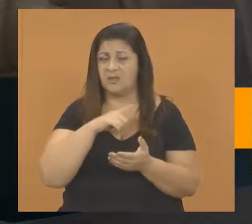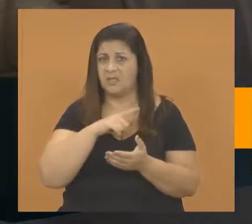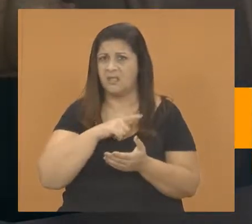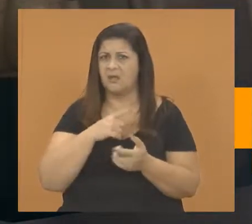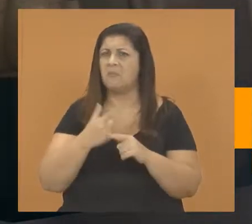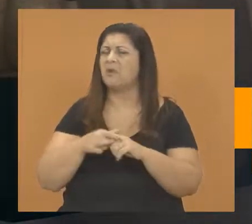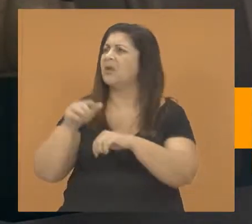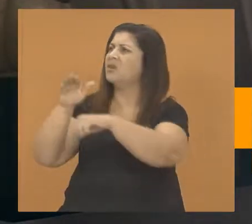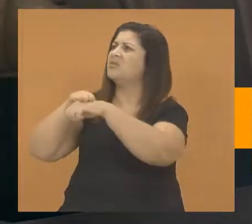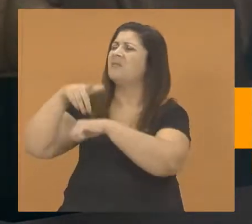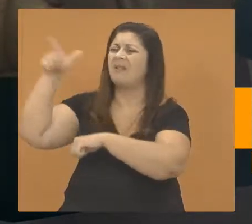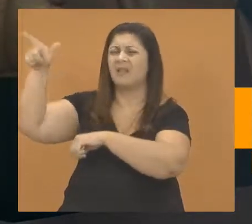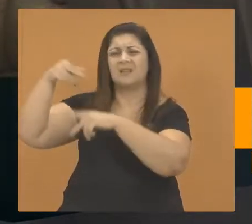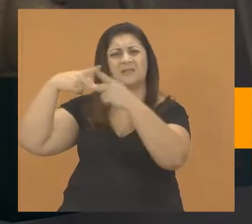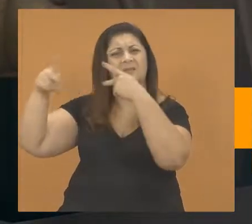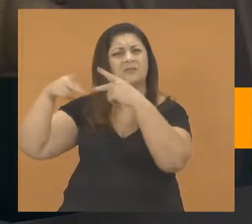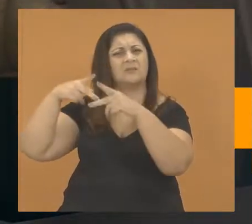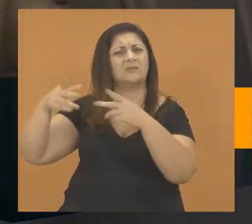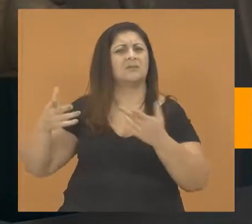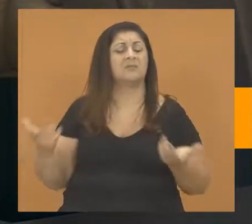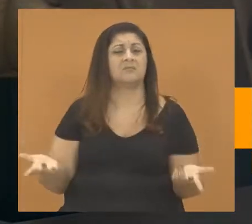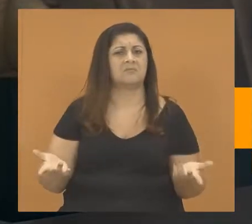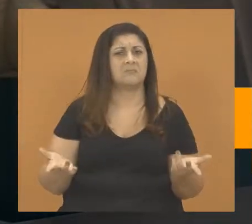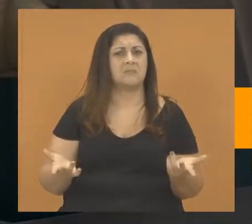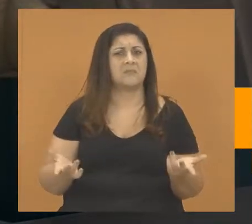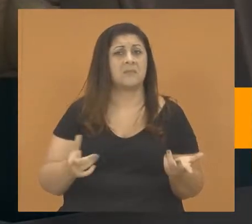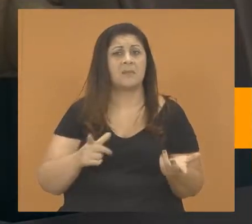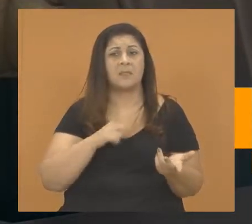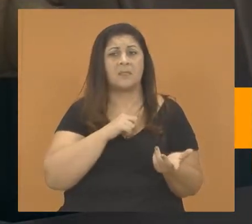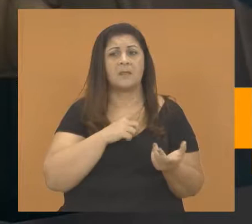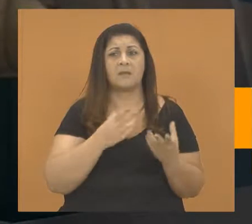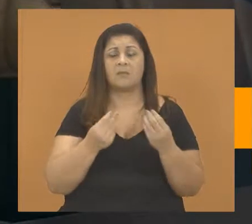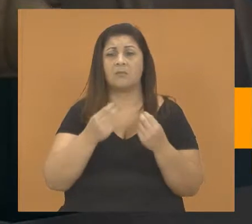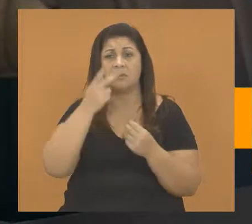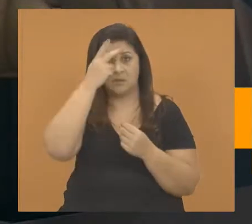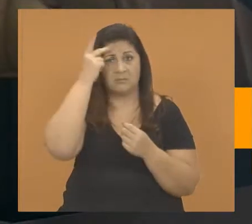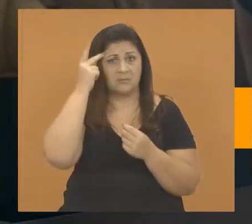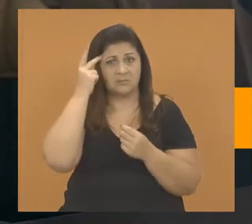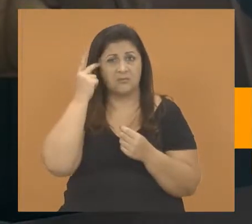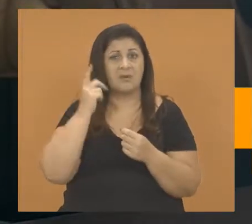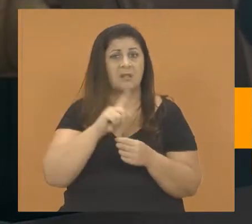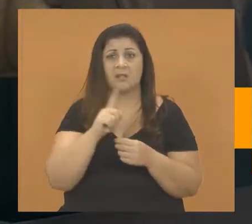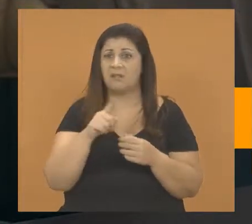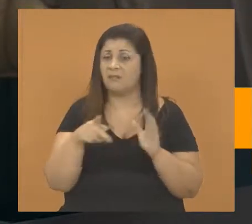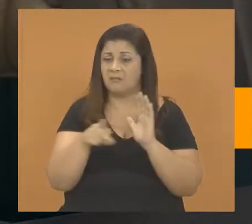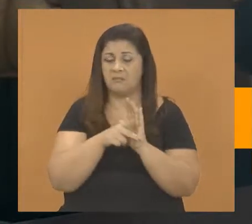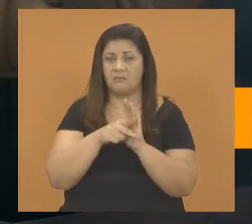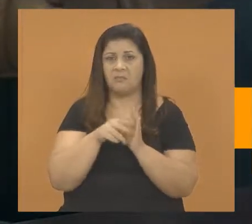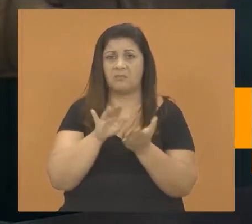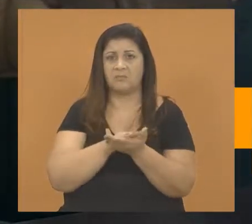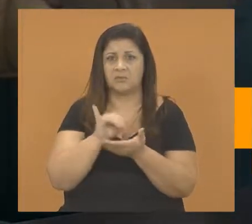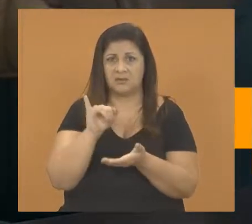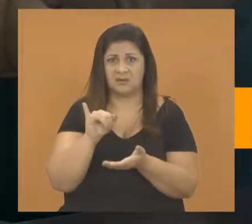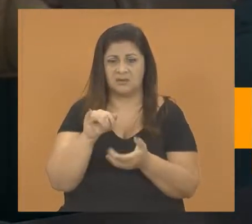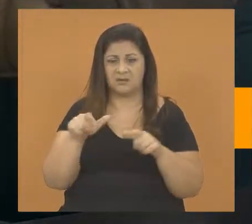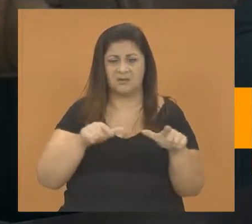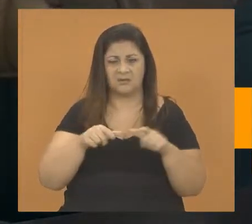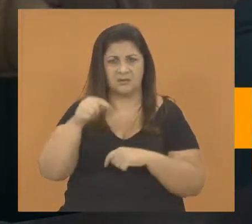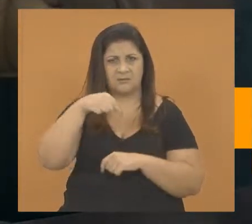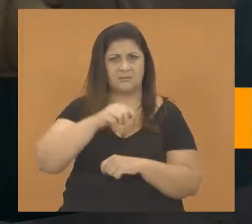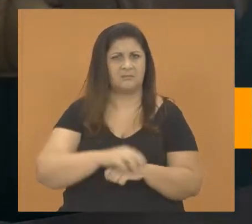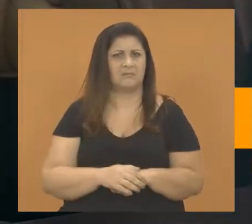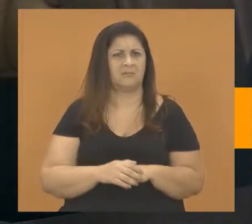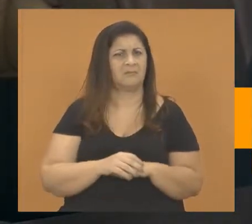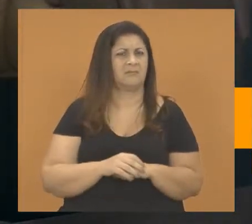poderiam ocupar esse cargo poderia citar exemplos aqui de secretários que não são da cidade que estão no governo então eu não vejo que é por aí o